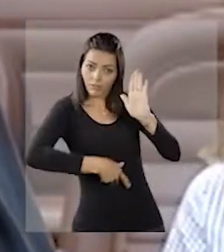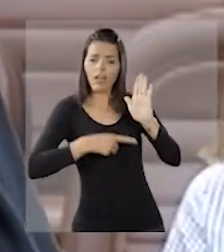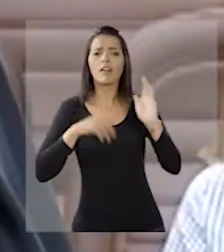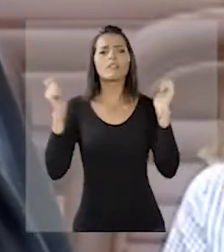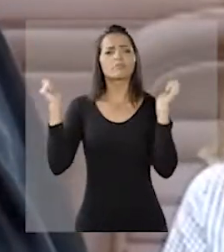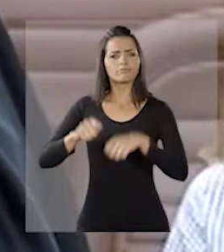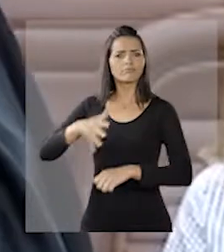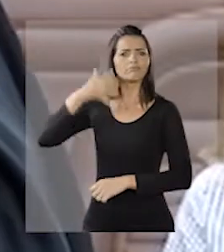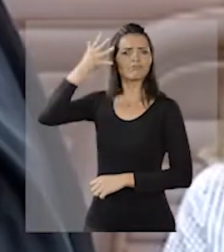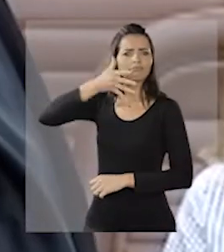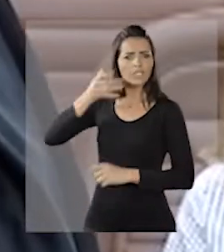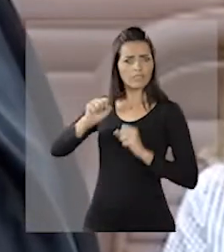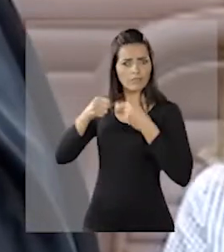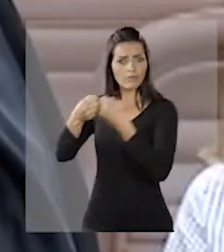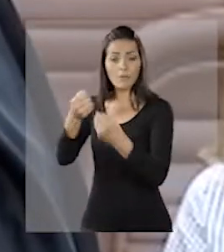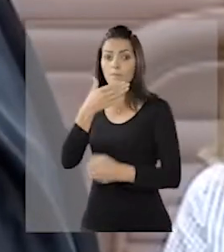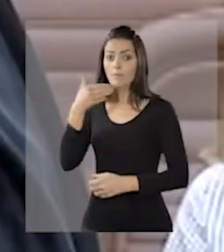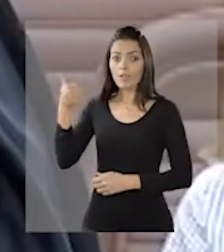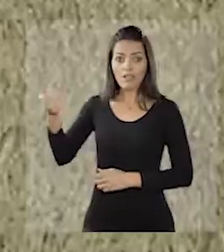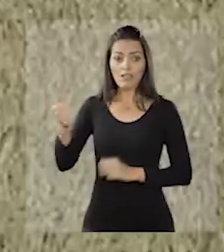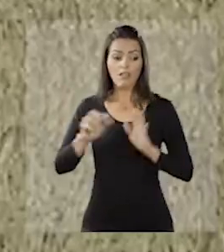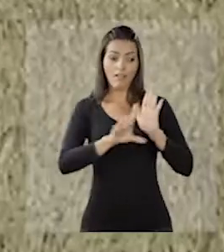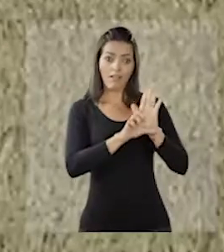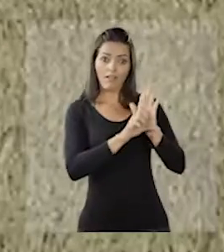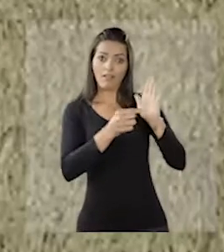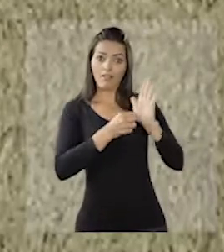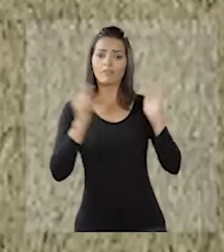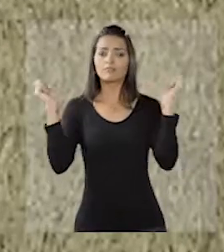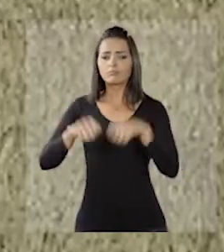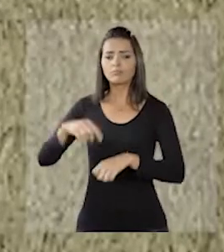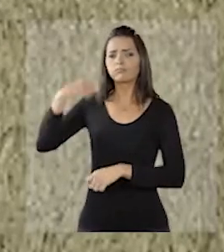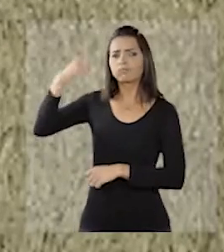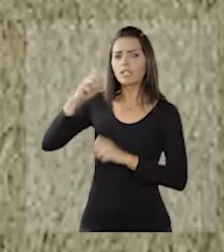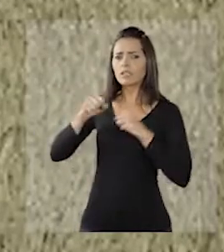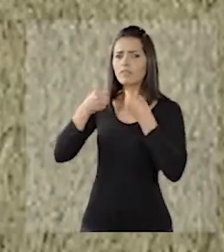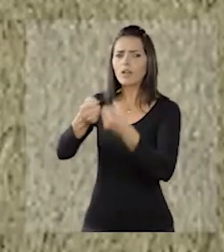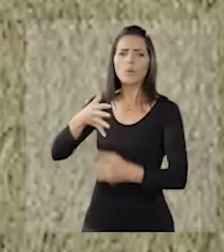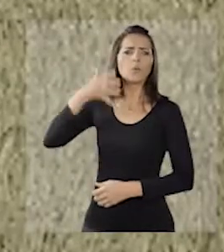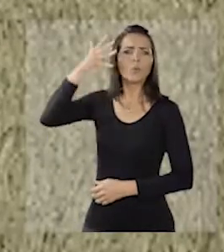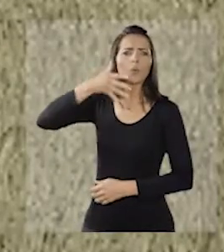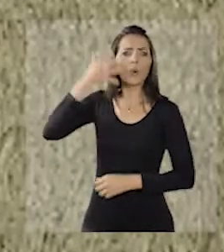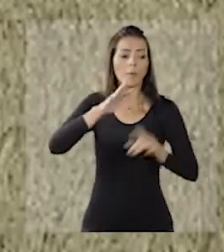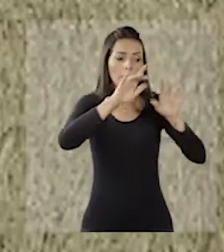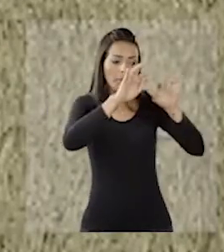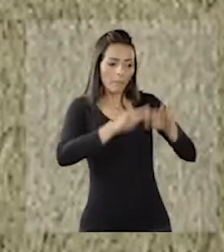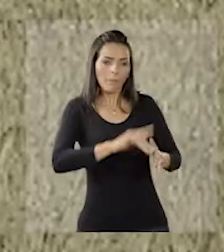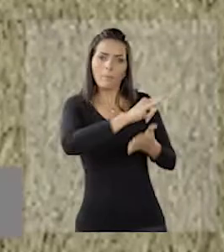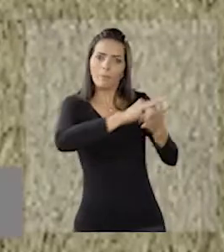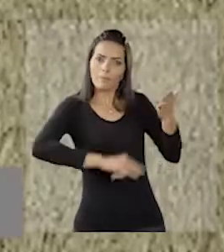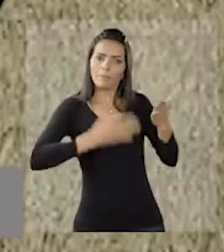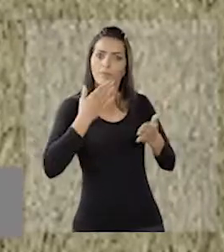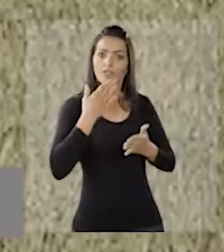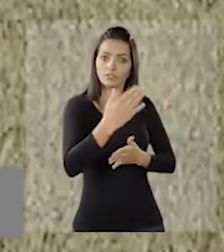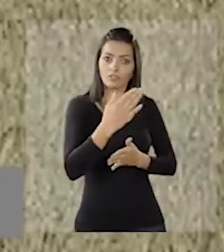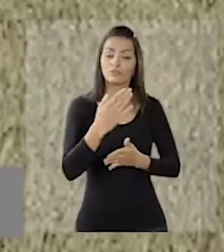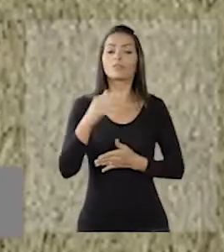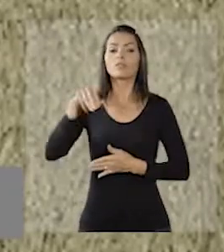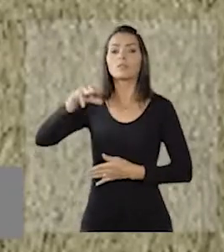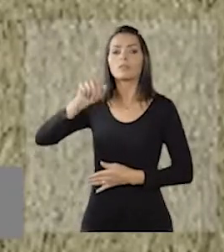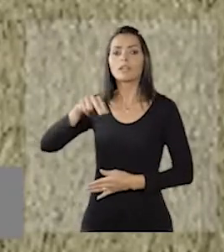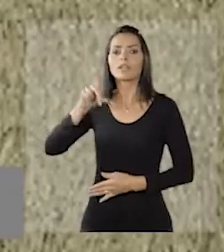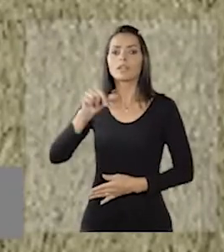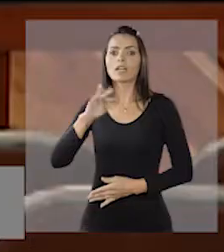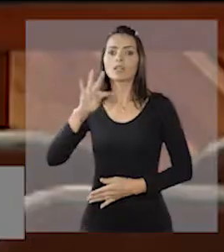13.676, essa possibilidade se ampliou. A norma permite que advogados façam defesa oral dos pedidos de liminar em mandados